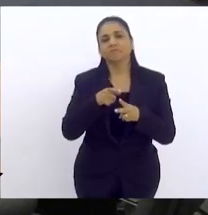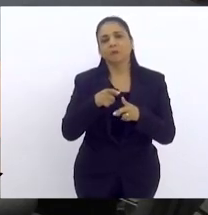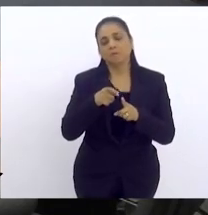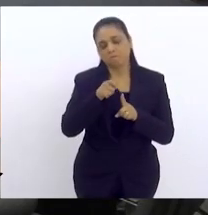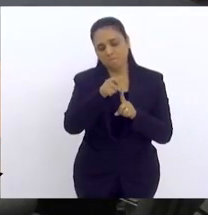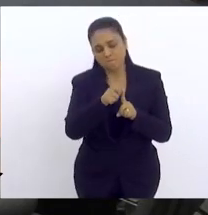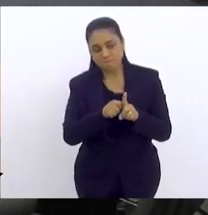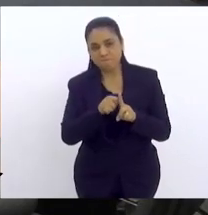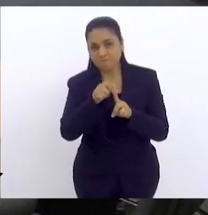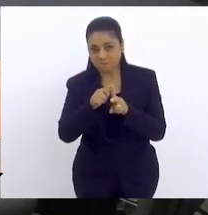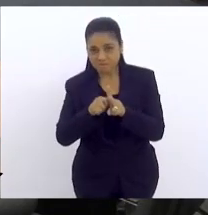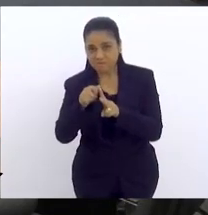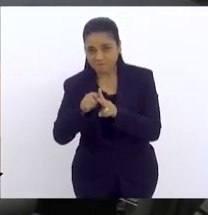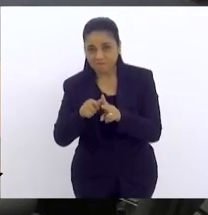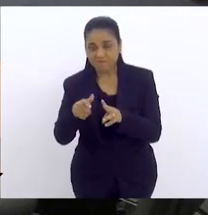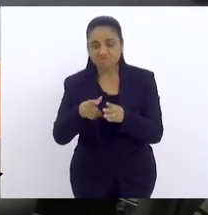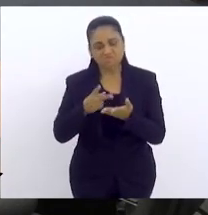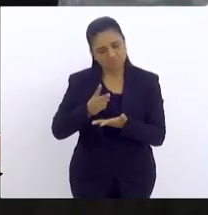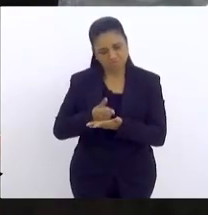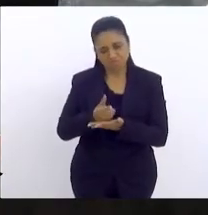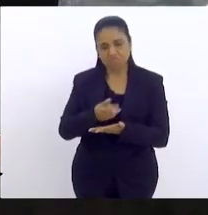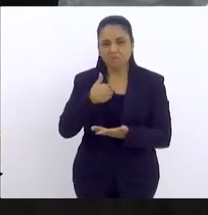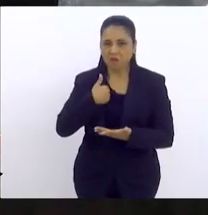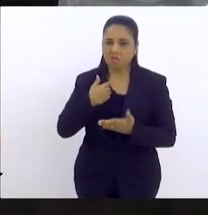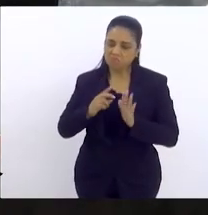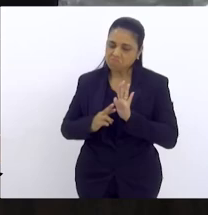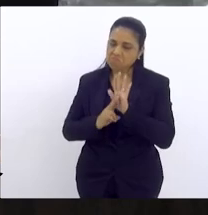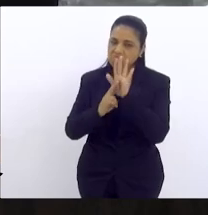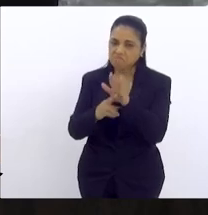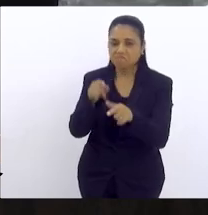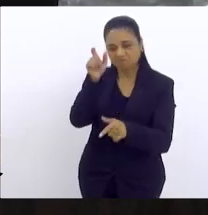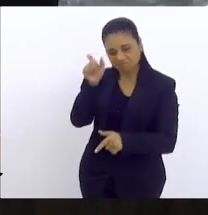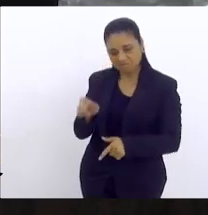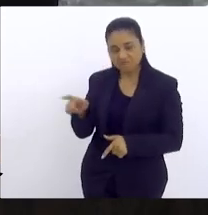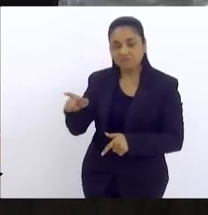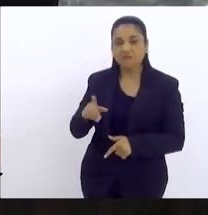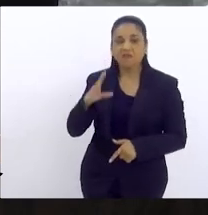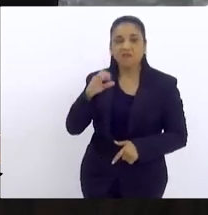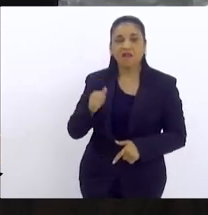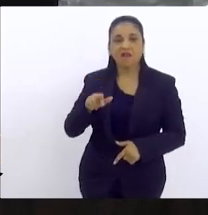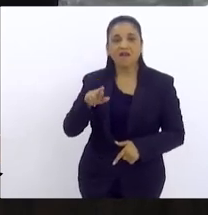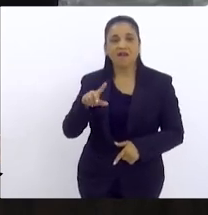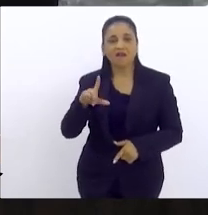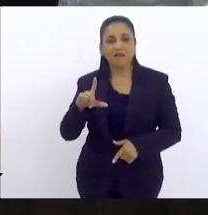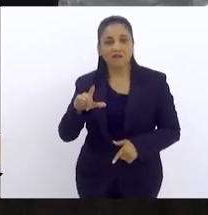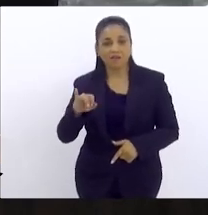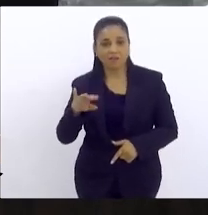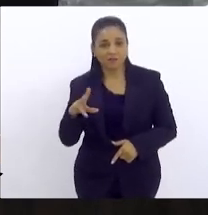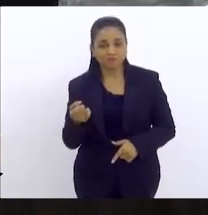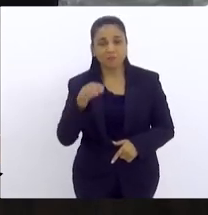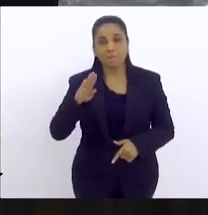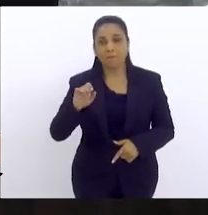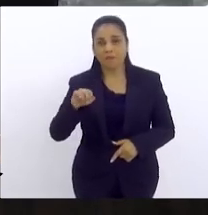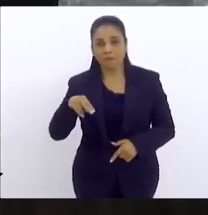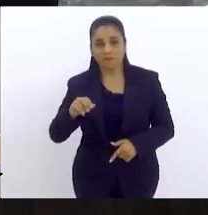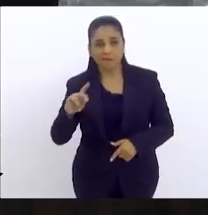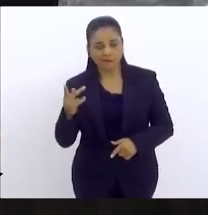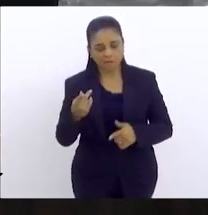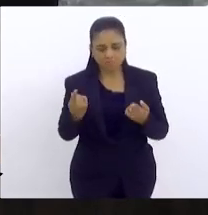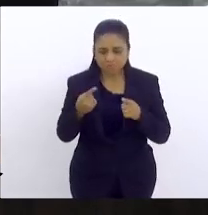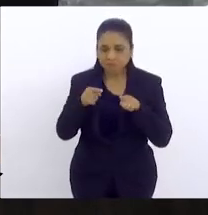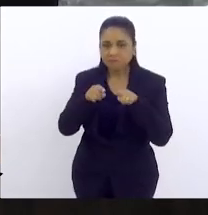se depender de mim permanece à frente carlibe BNH que é um grande parceiro da minha turma